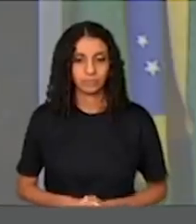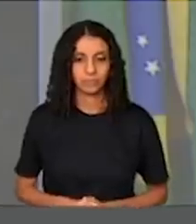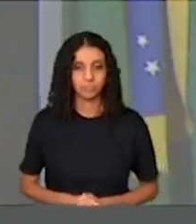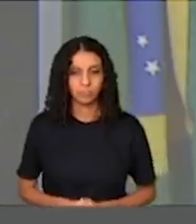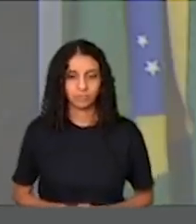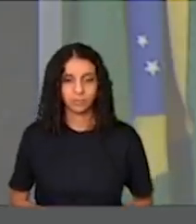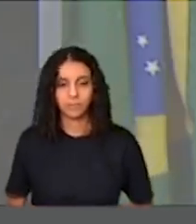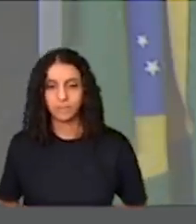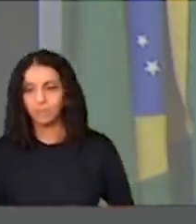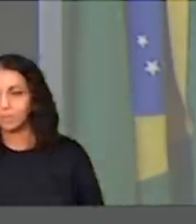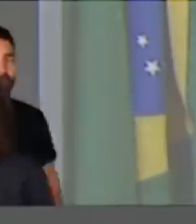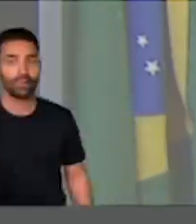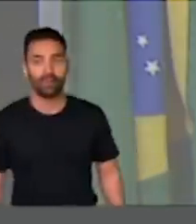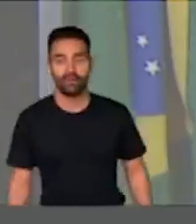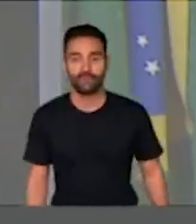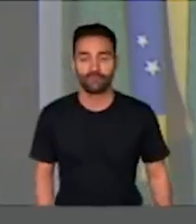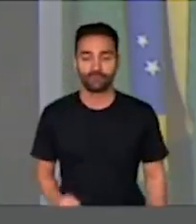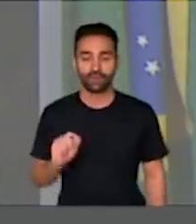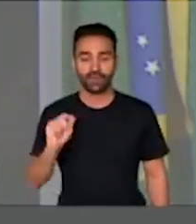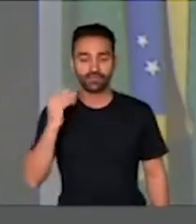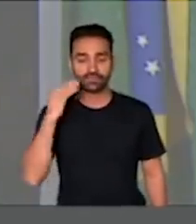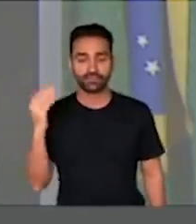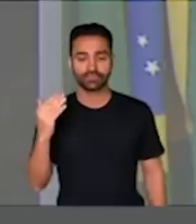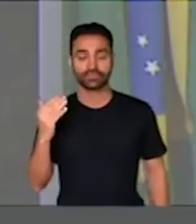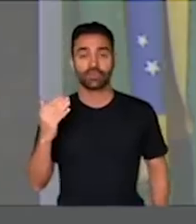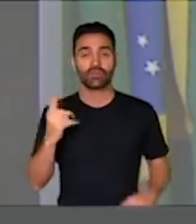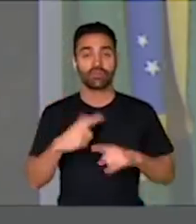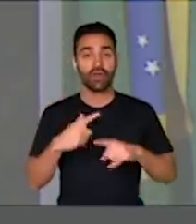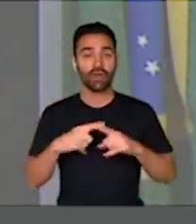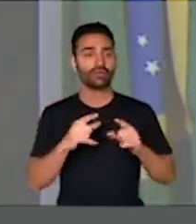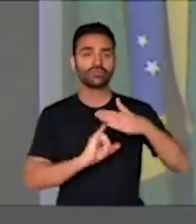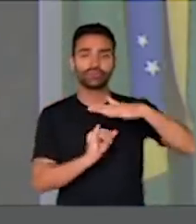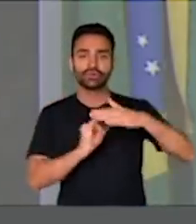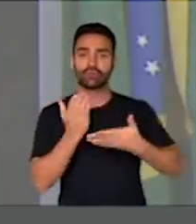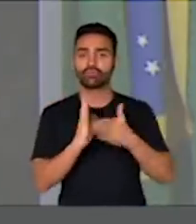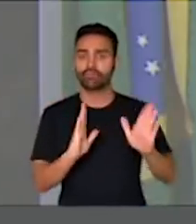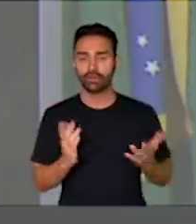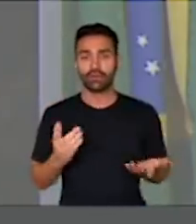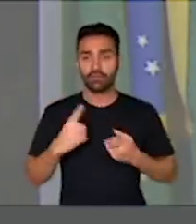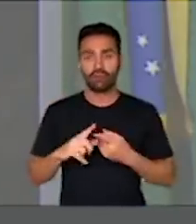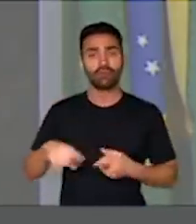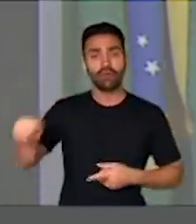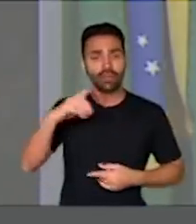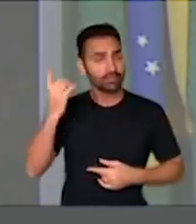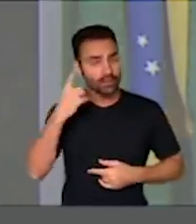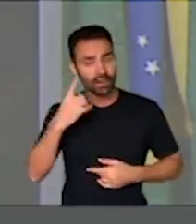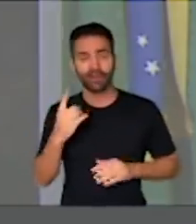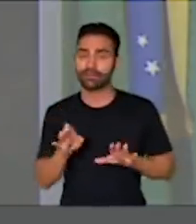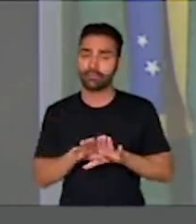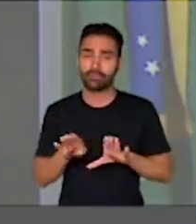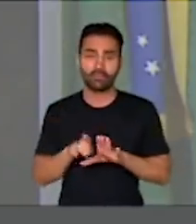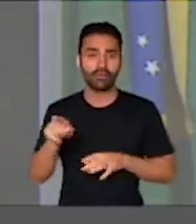é que por definição uma ruptura institucional quando esses mesmos parlamentares inclusive este